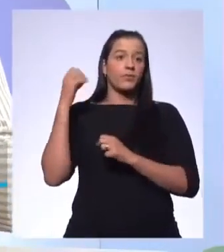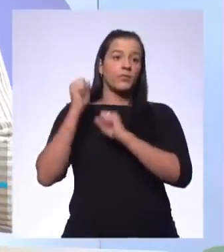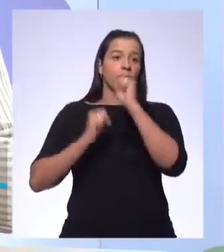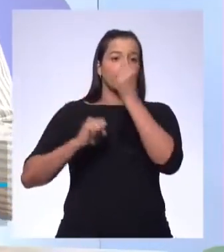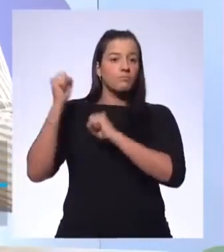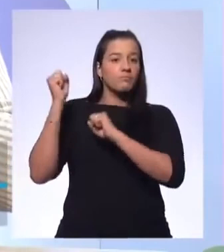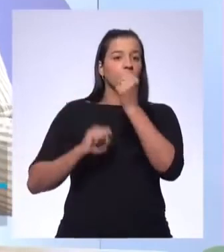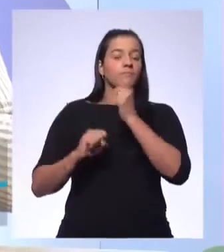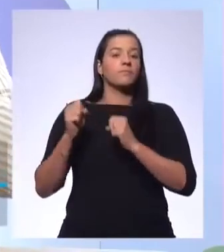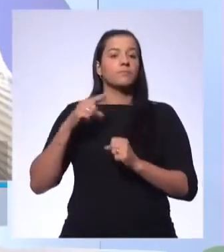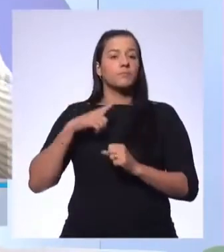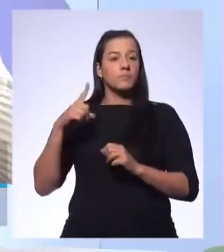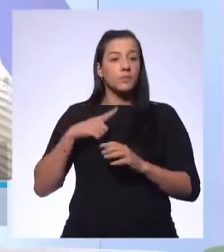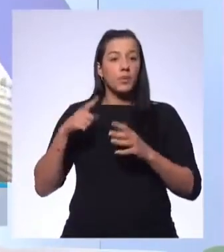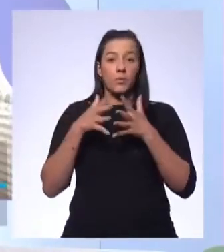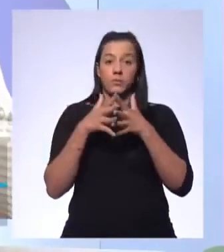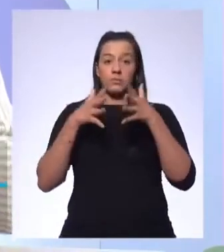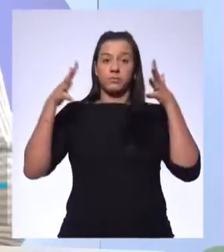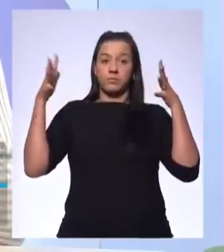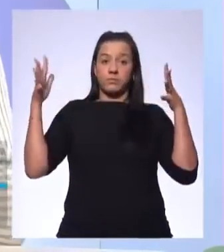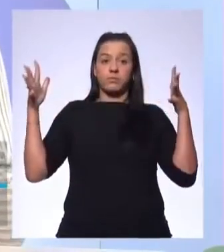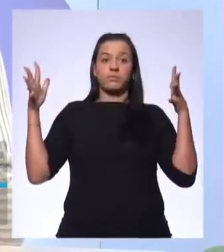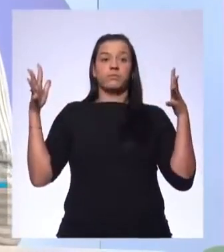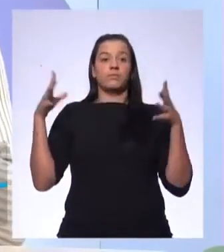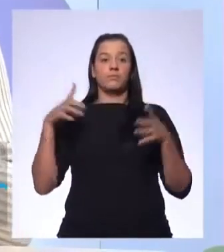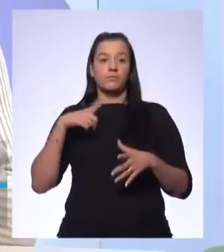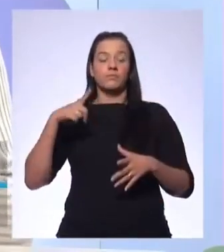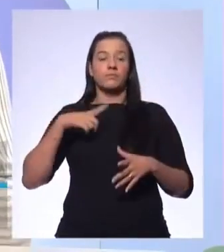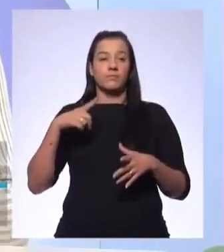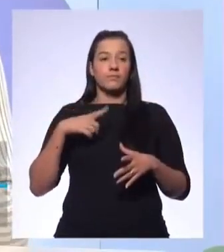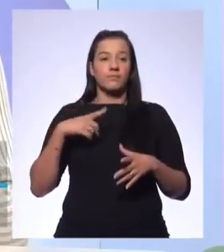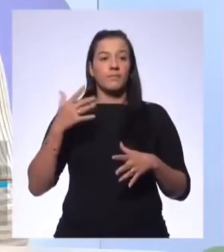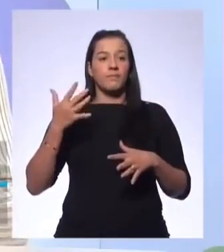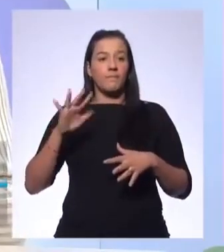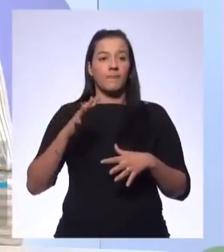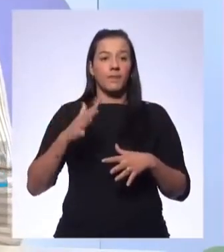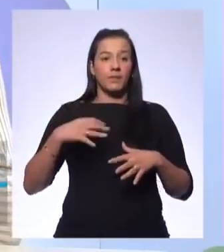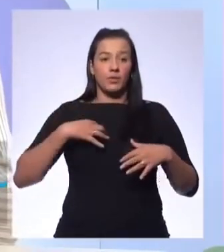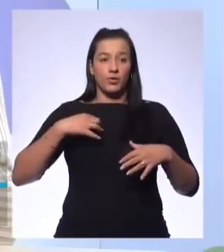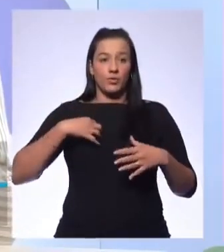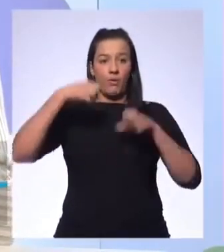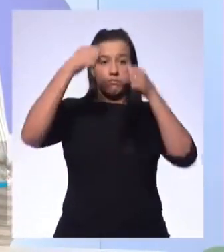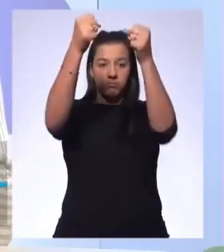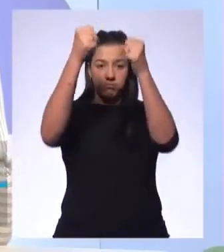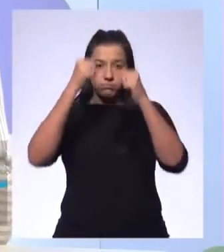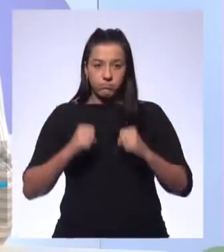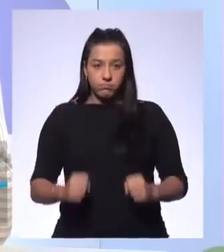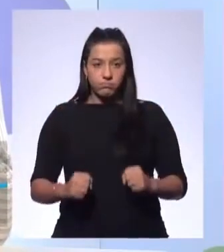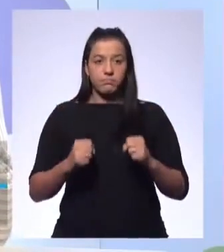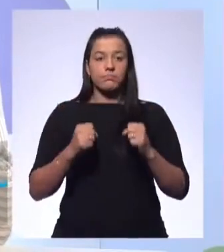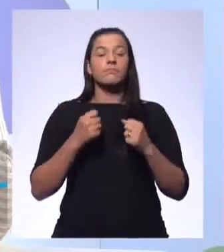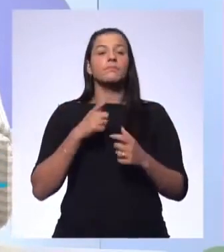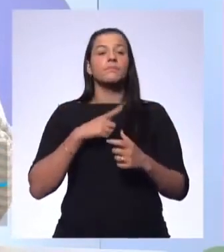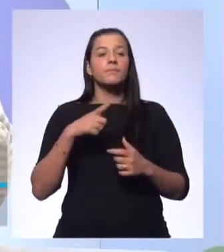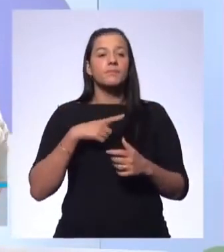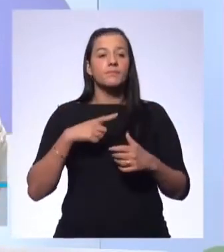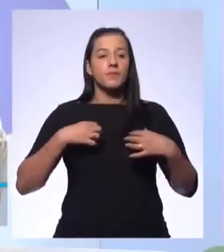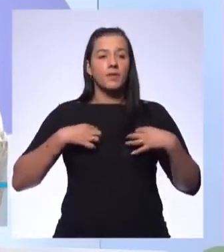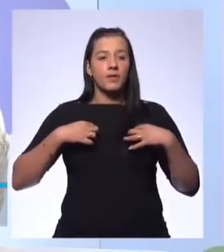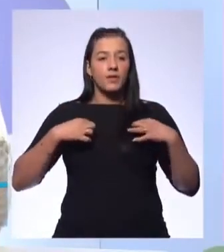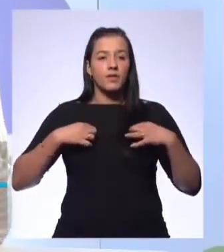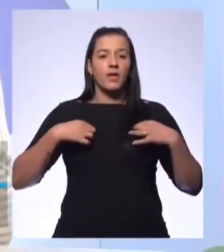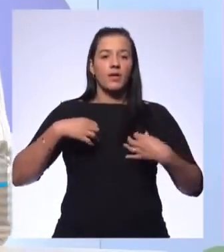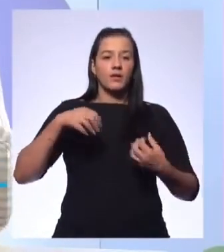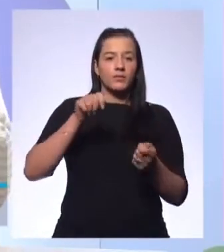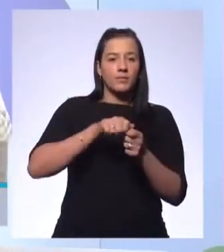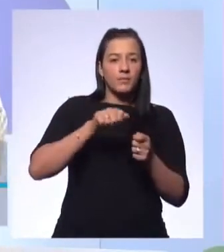têxtil, as máquinas são grandes mesmo, né? Uma máquina aí de estampa, uma máquina de malharia,